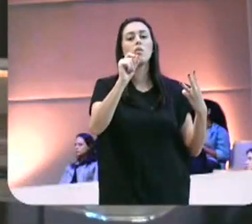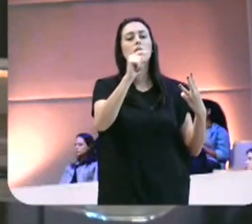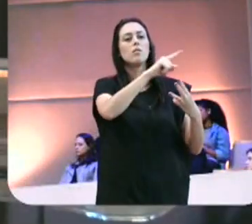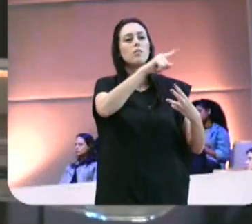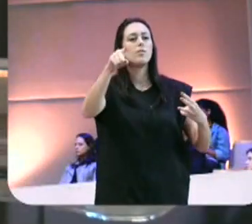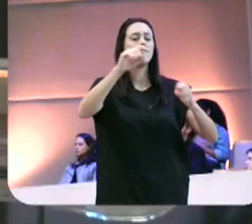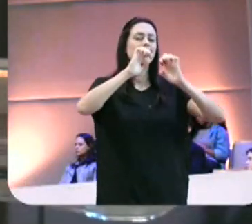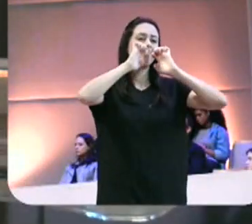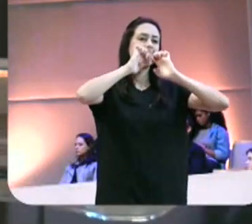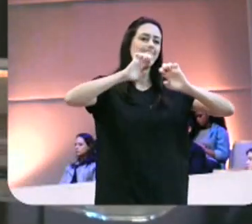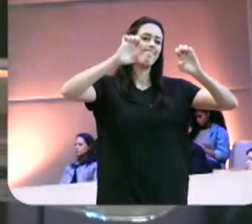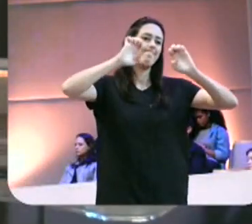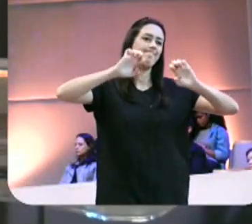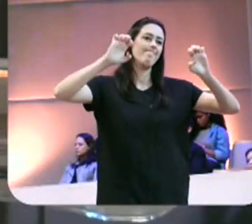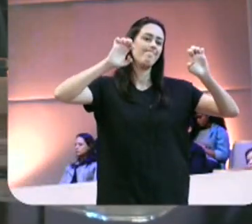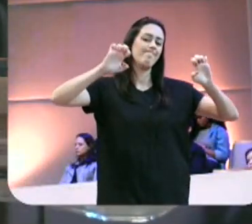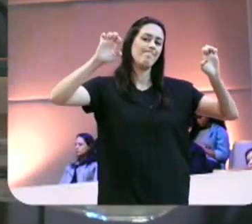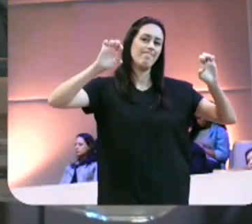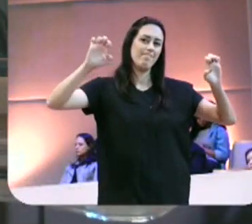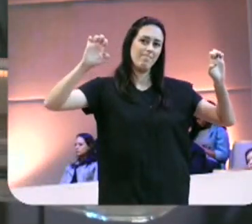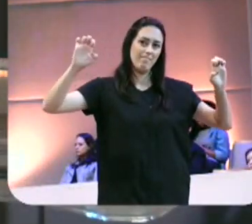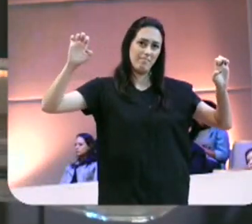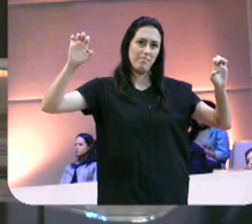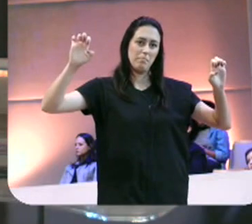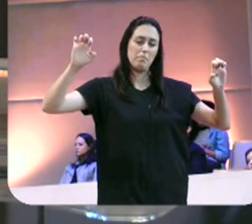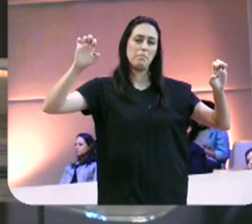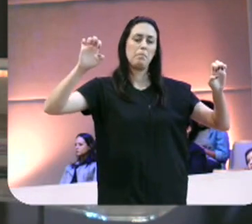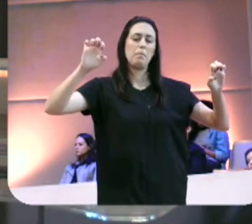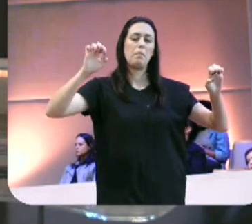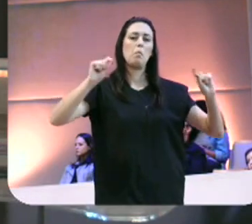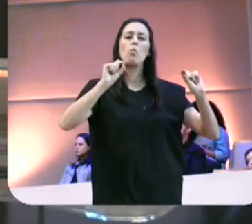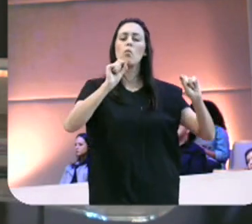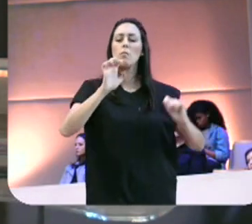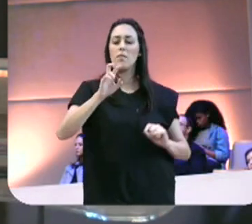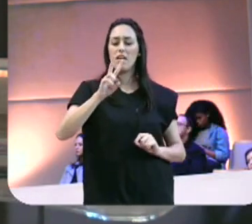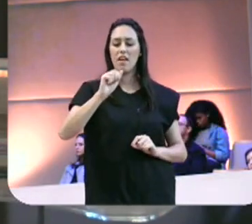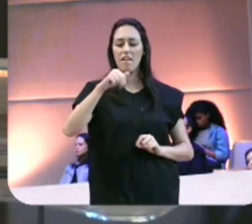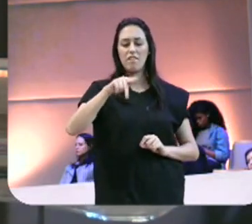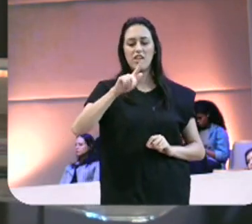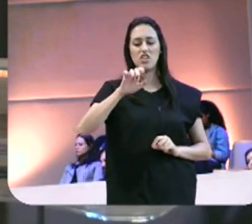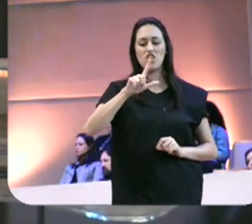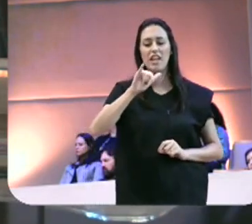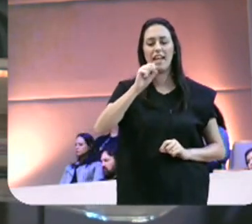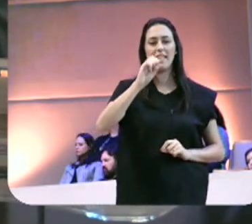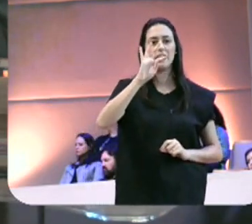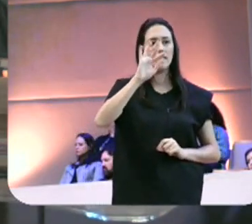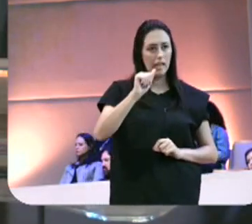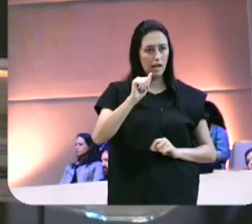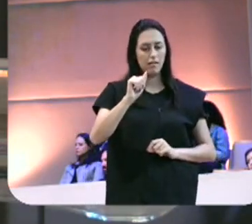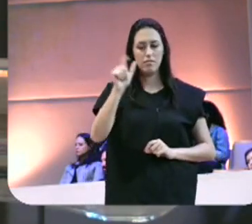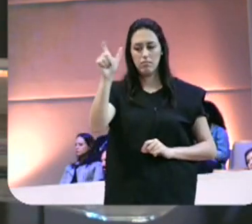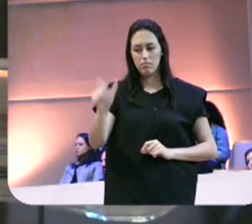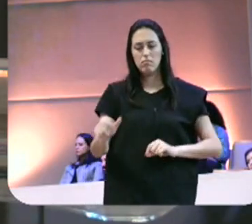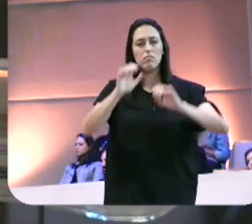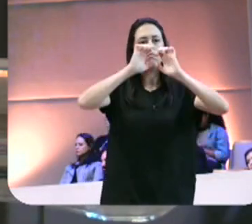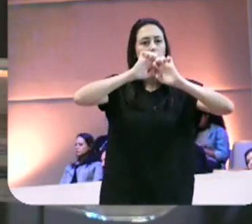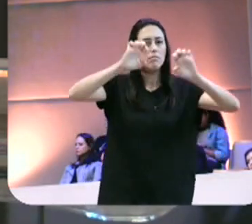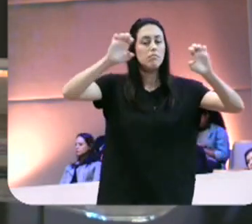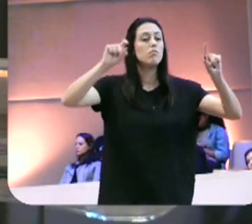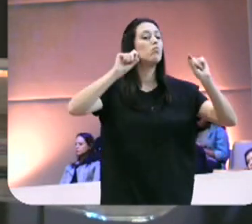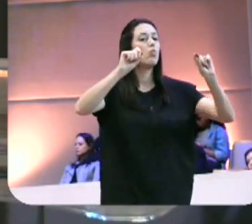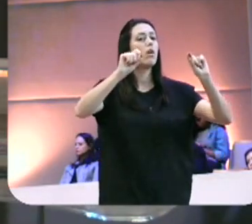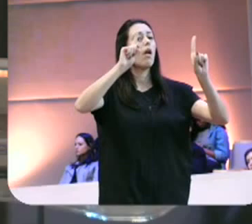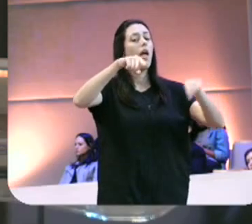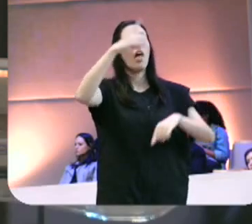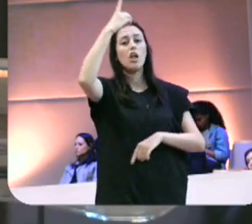um evangelista. Irmãos, o evangelista é um cristão, um crente, que tem o dom de anunciar o evangelho, e pessoas são